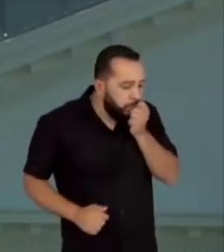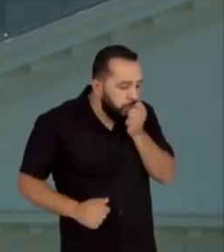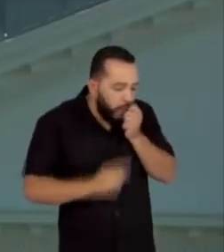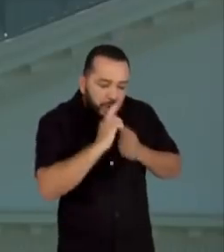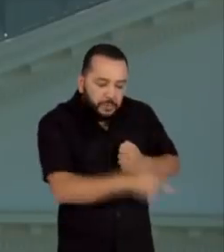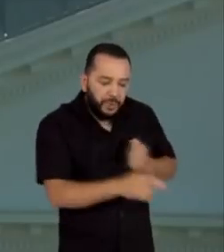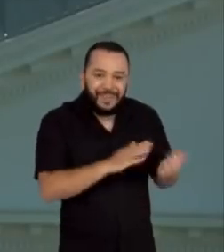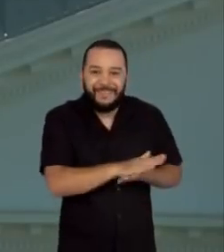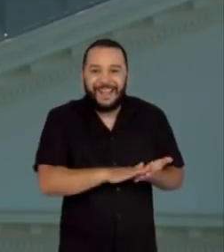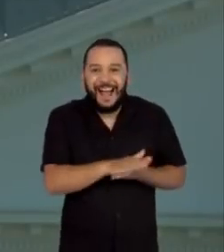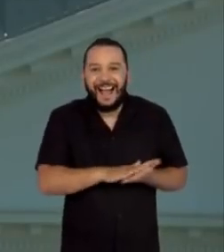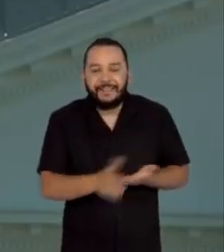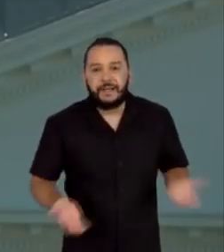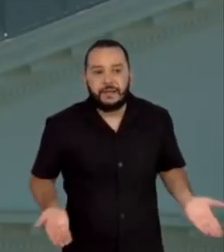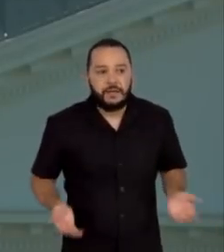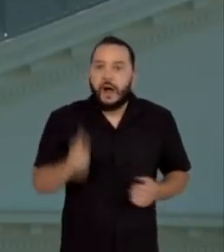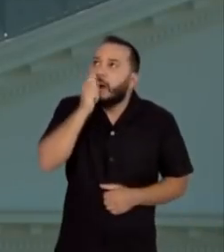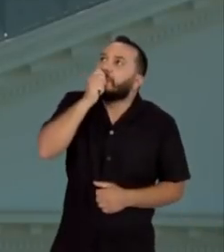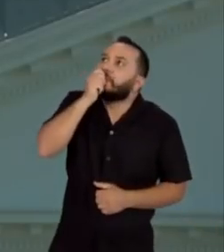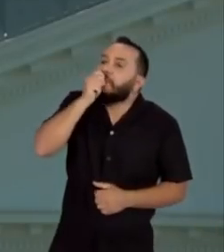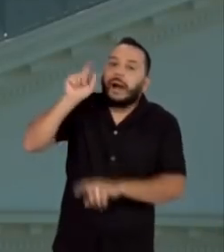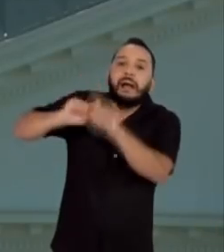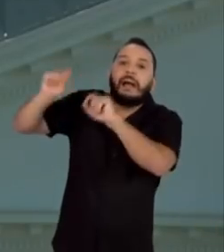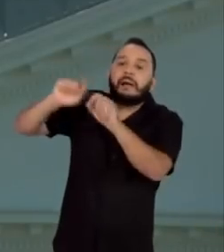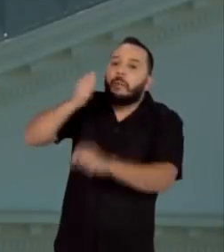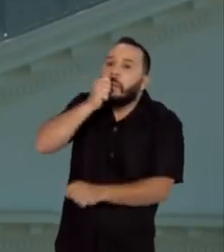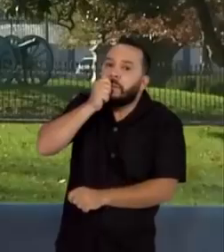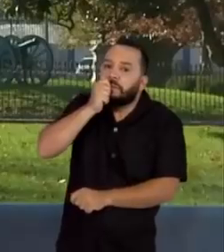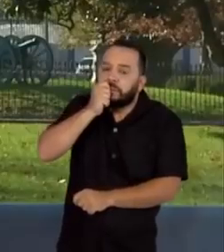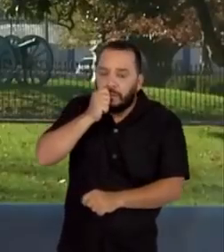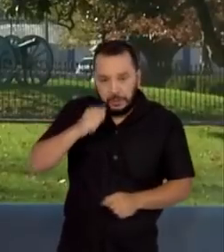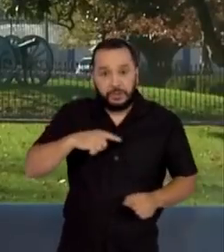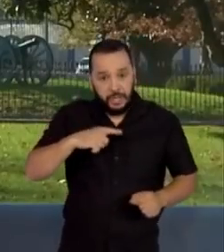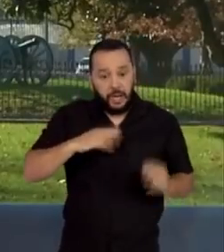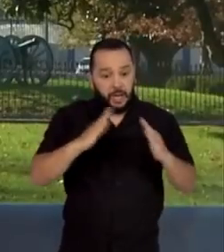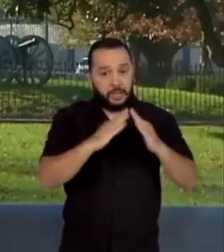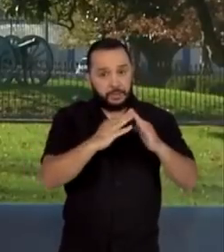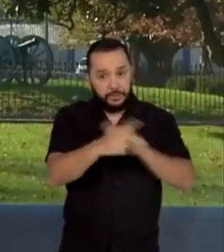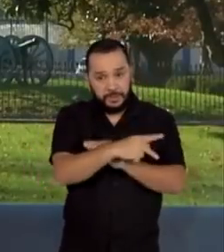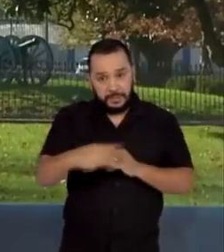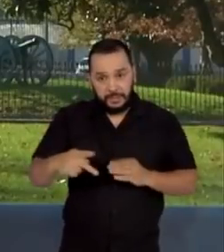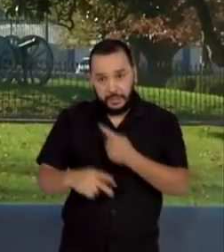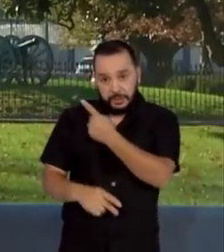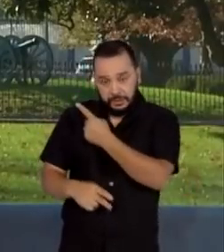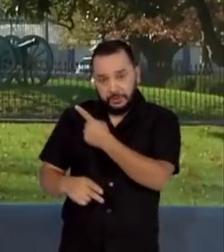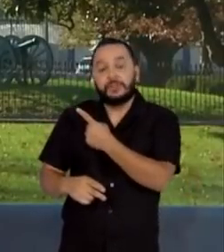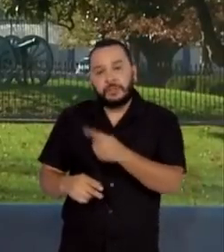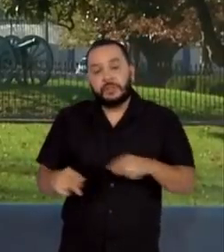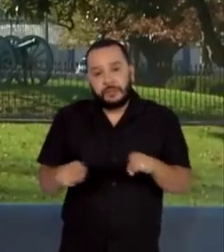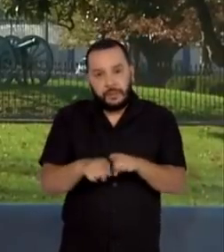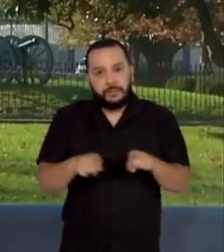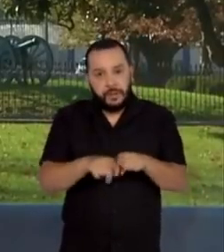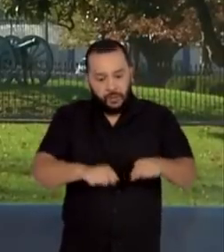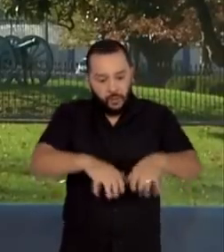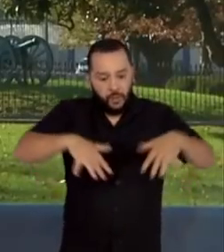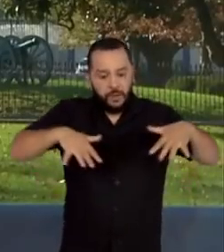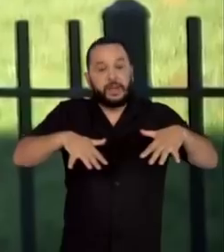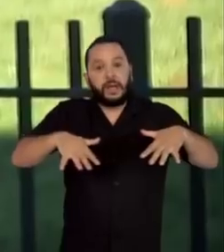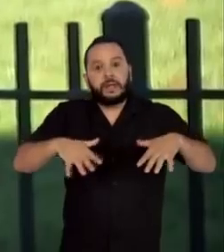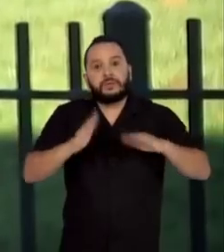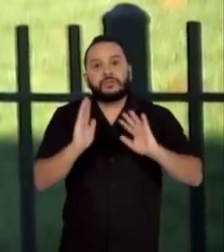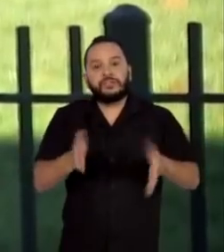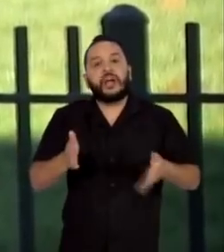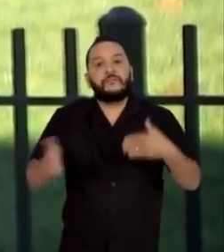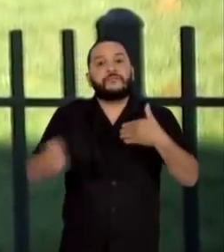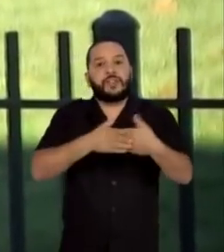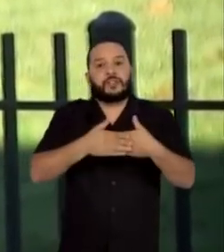Branca, residência oficial do presidente Donald Trump, a sede do Congresso também foi isolada por cerca